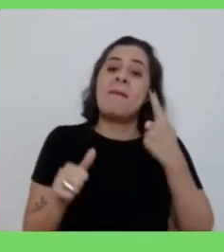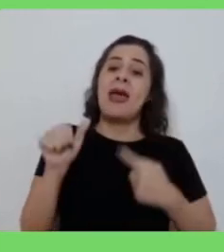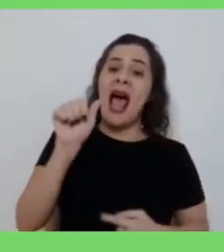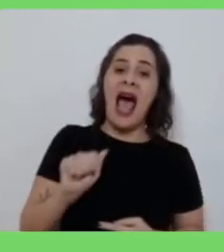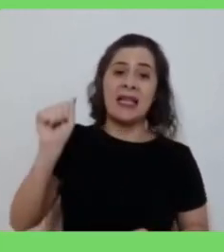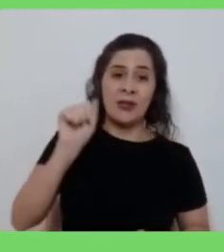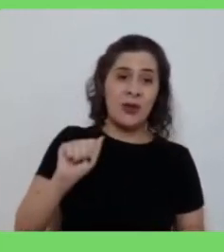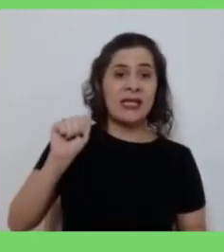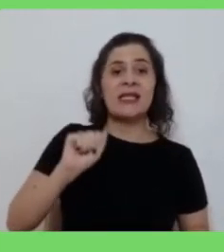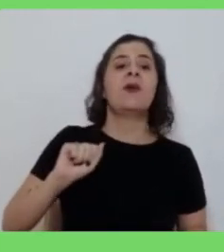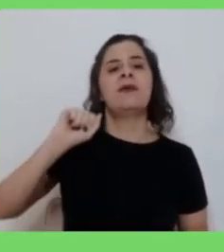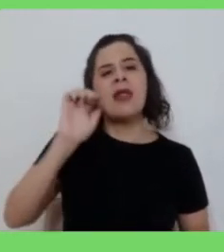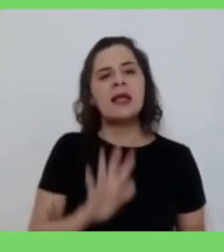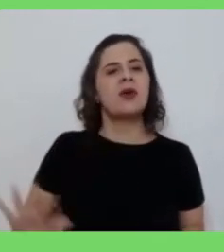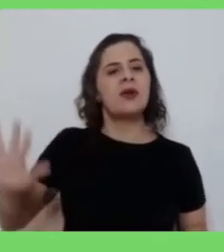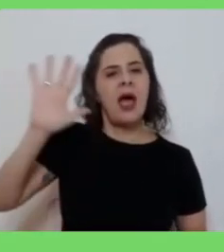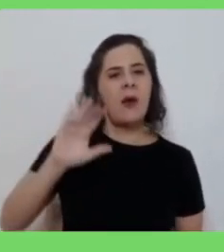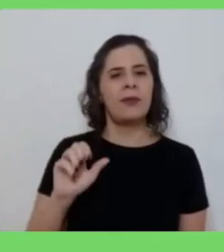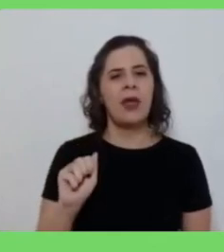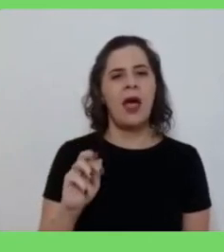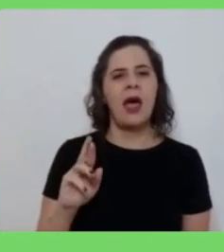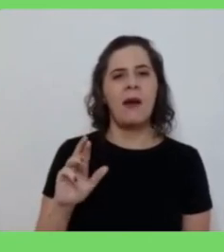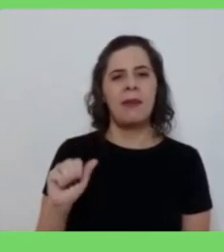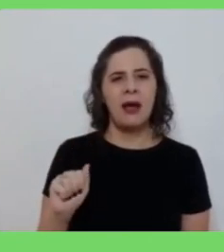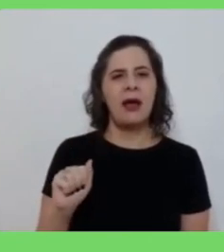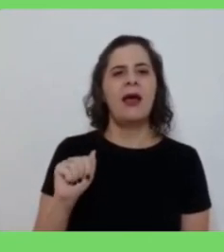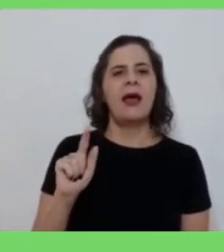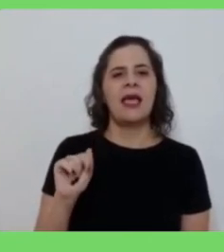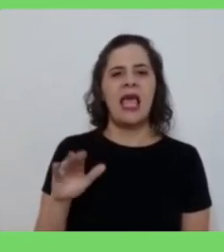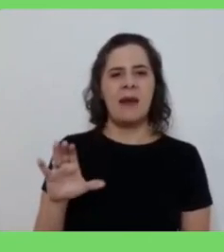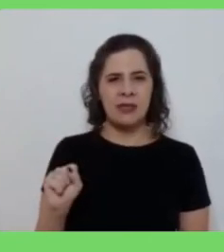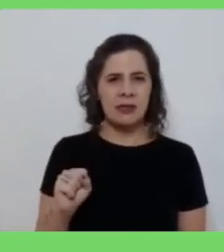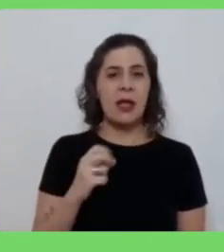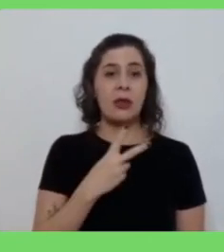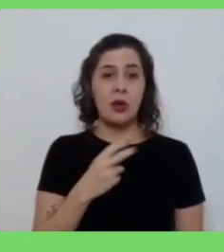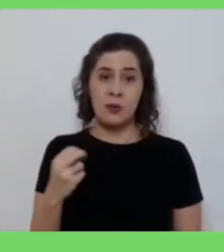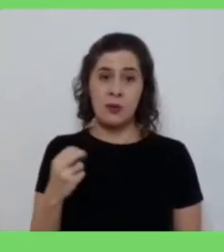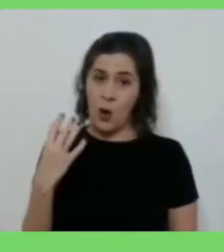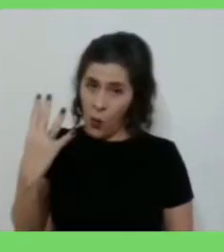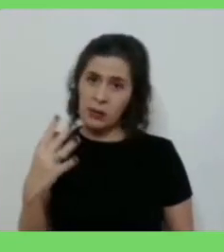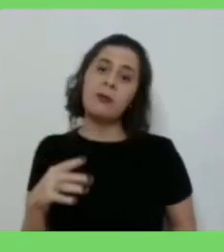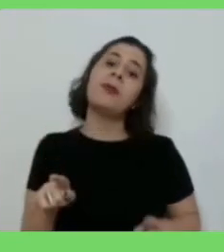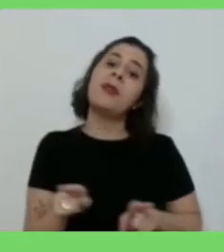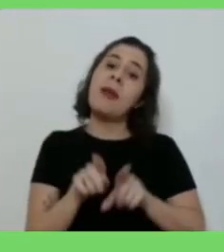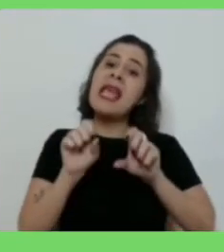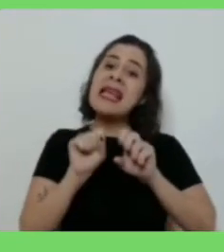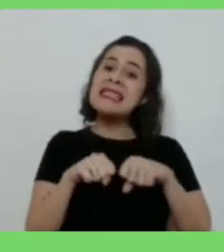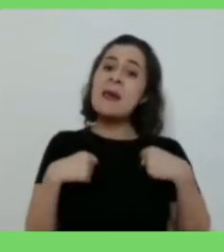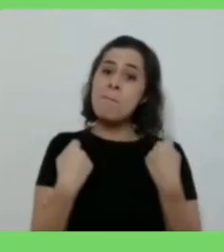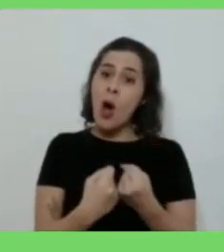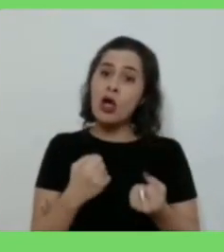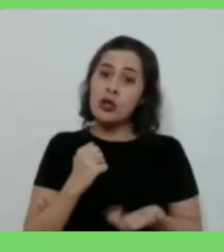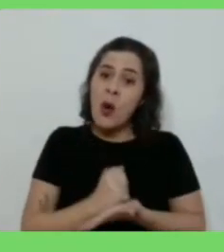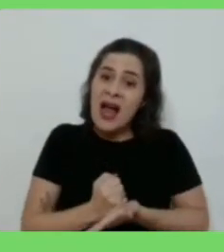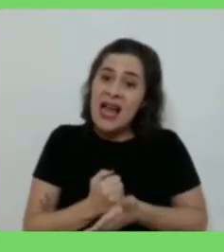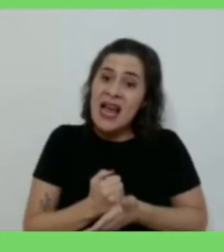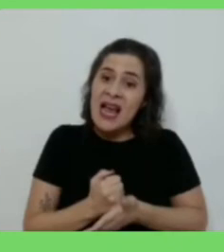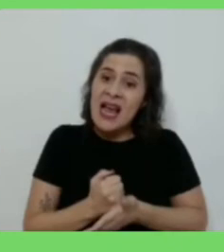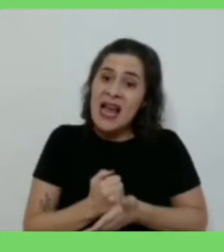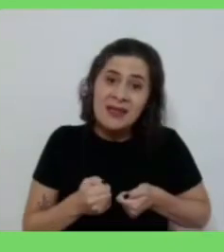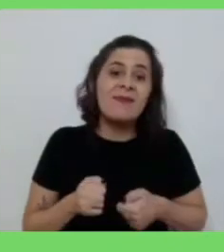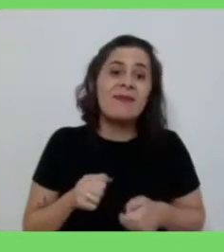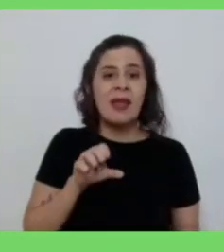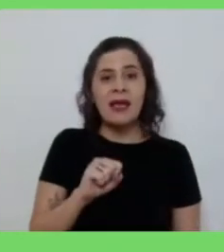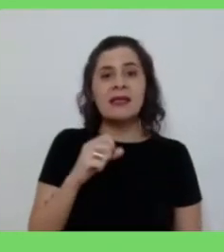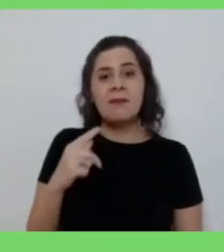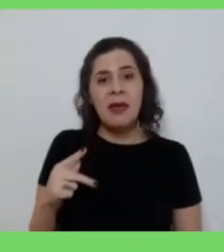games em 2004 nós temos o surgimento do simpósio brasileiro de games que é o maior evento acadêmico até hoje eh que é o SB